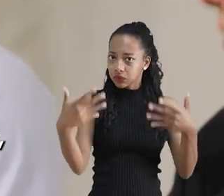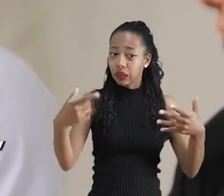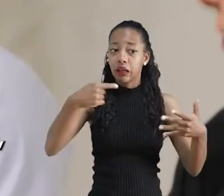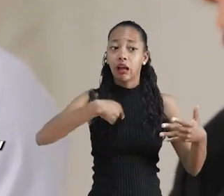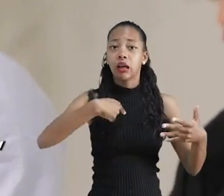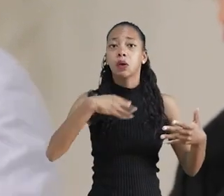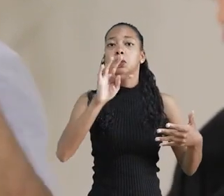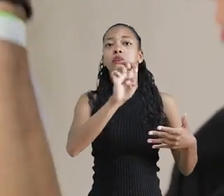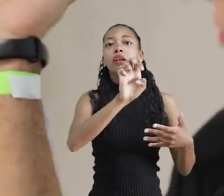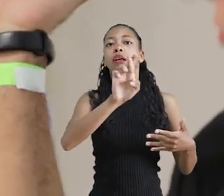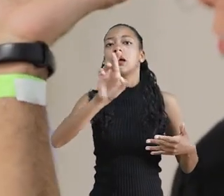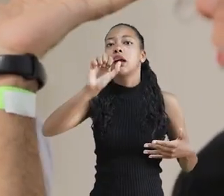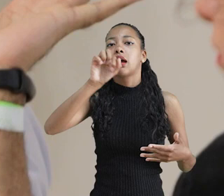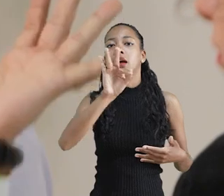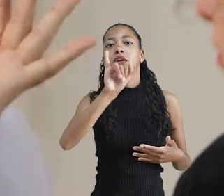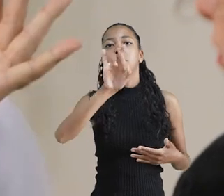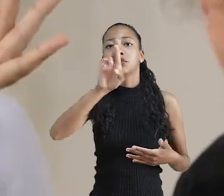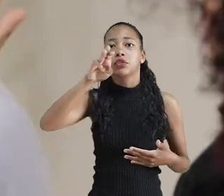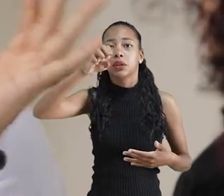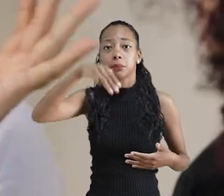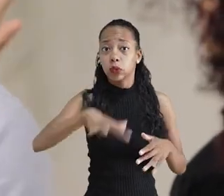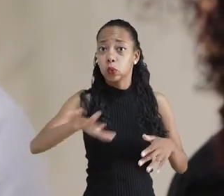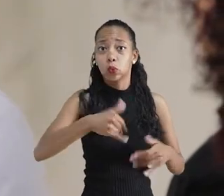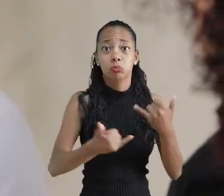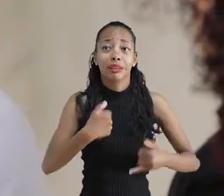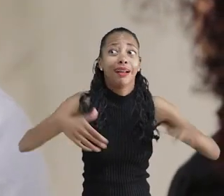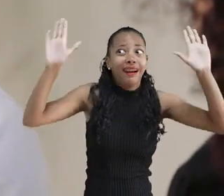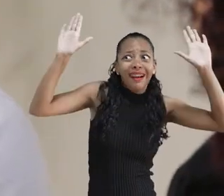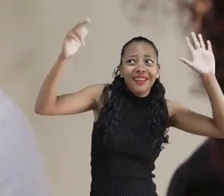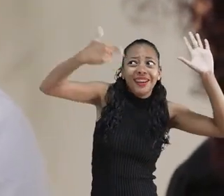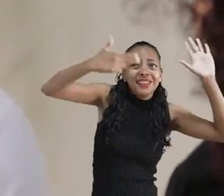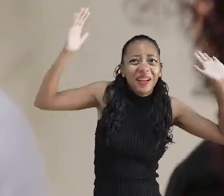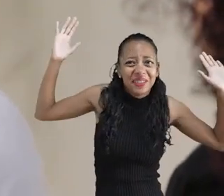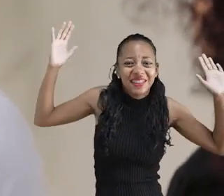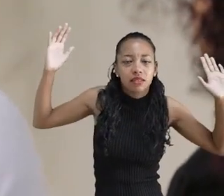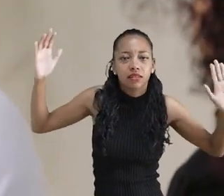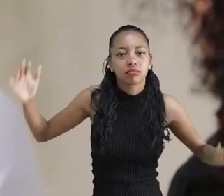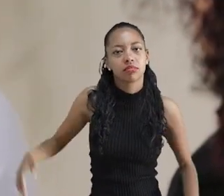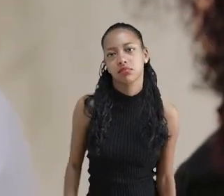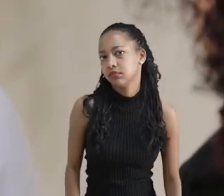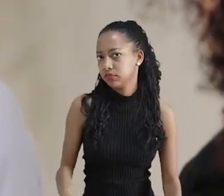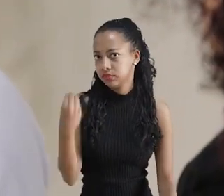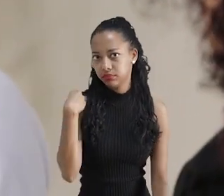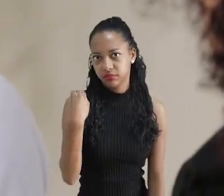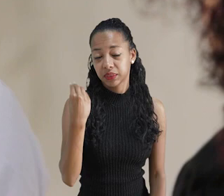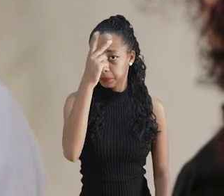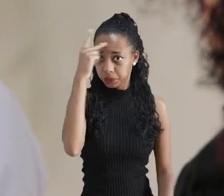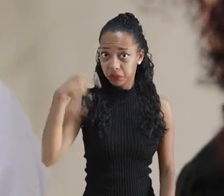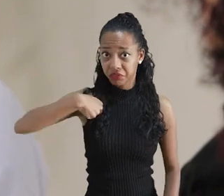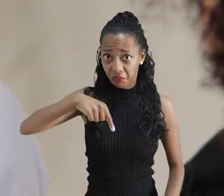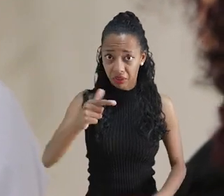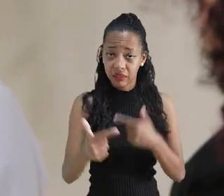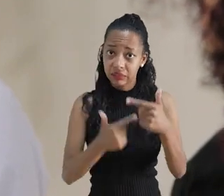Firme as pessoas faziam esse gesto com as mãos para cima né e diziam me rouba logo infelizmente isso também prejudicava várias pessoas que iam em